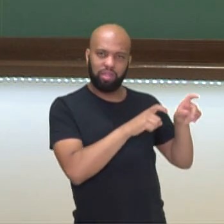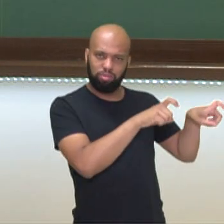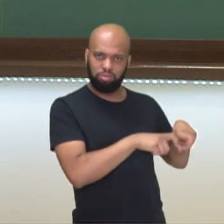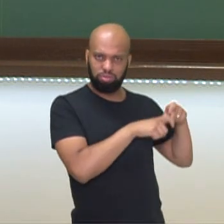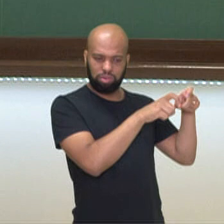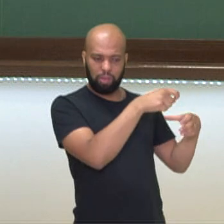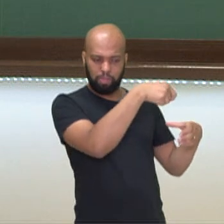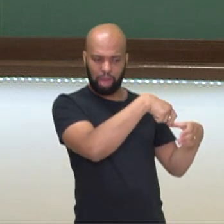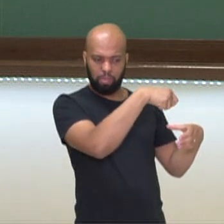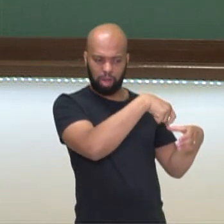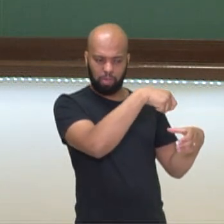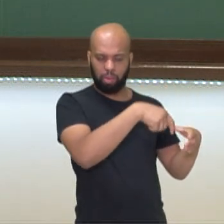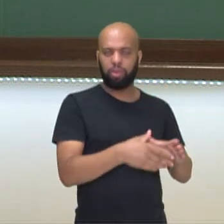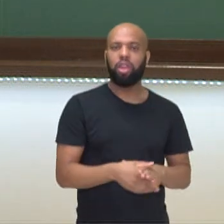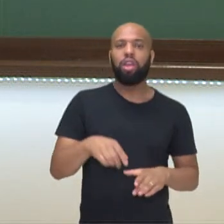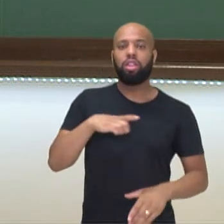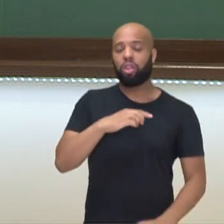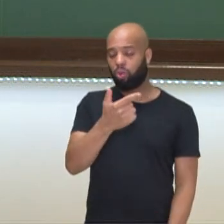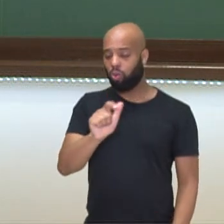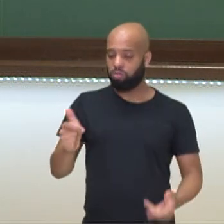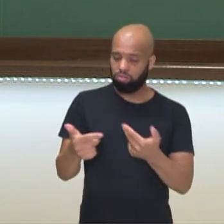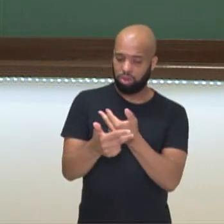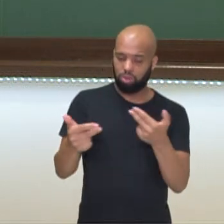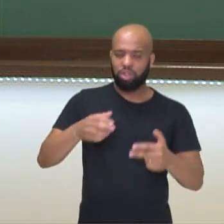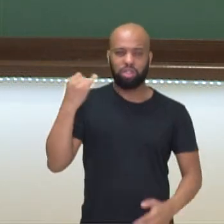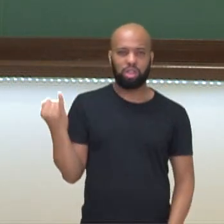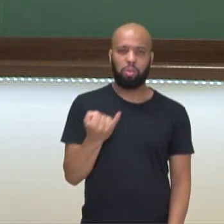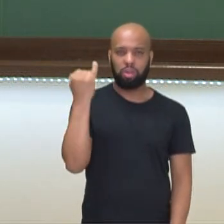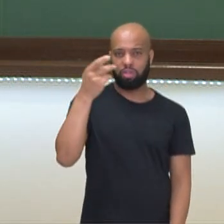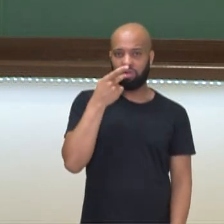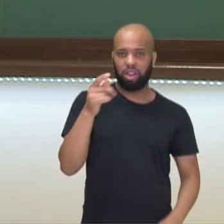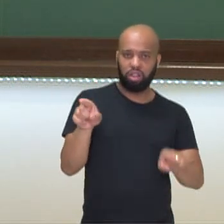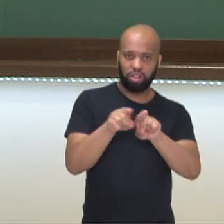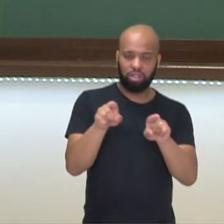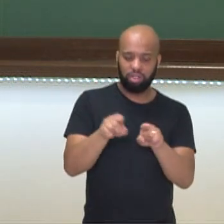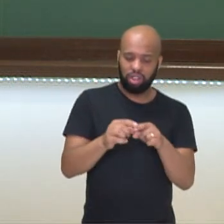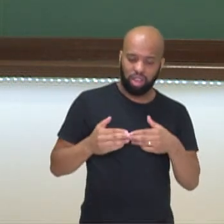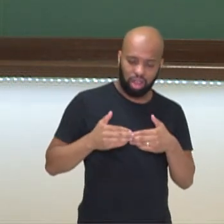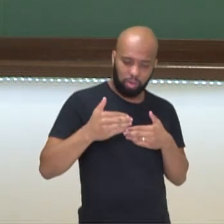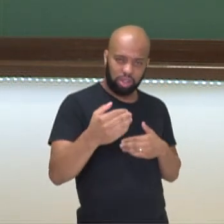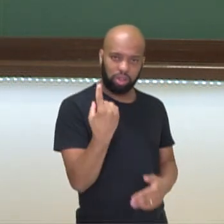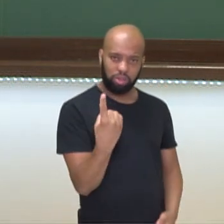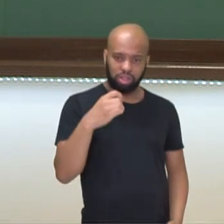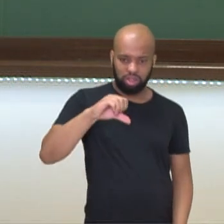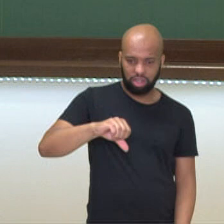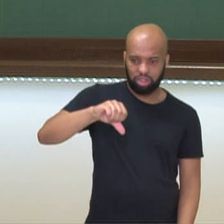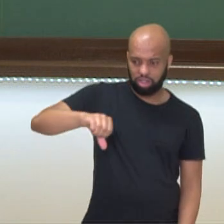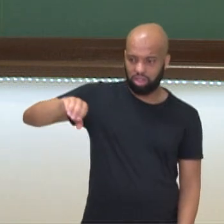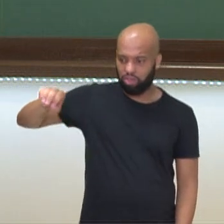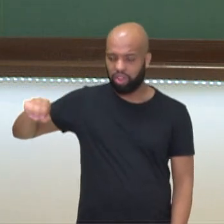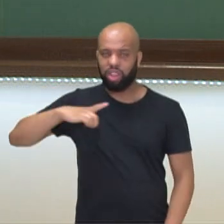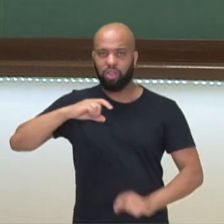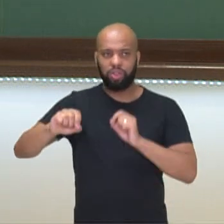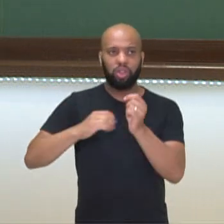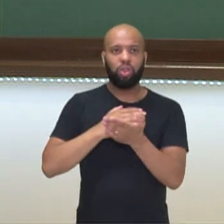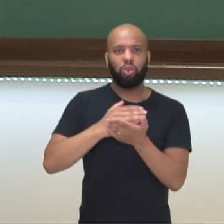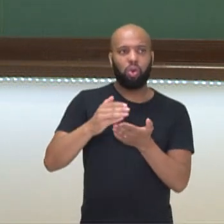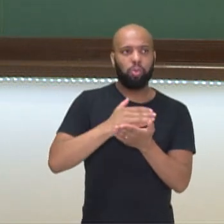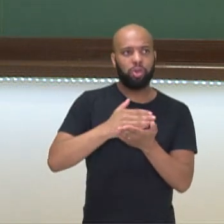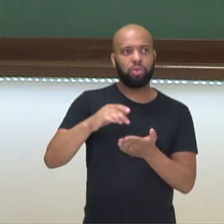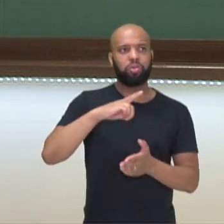aqui são importantes e necessárias trazerem à tona, que principalmente a partir de 1990, com a implementação